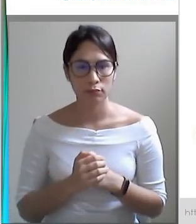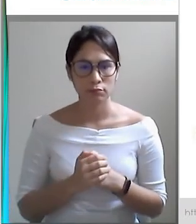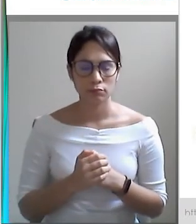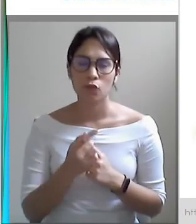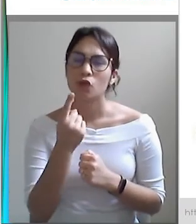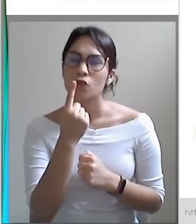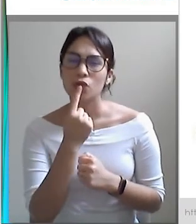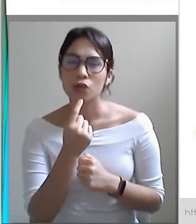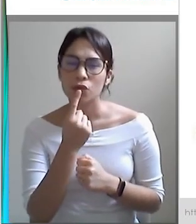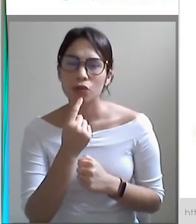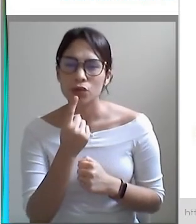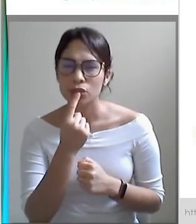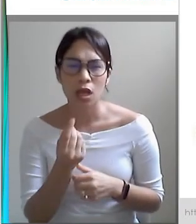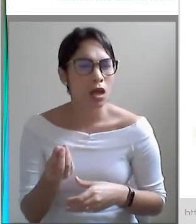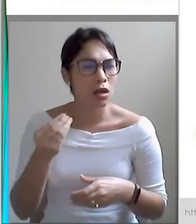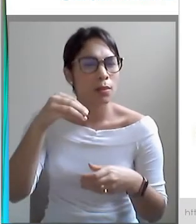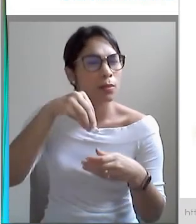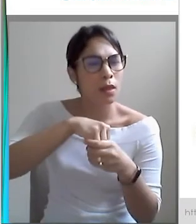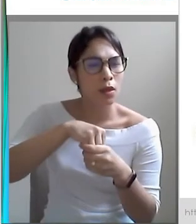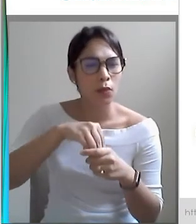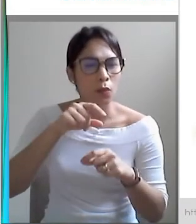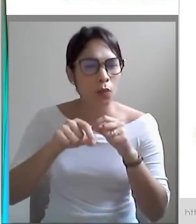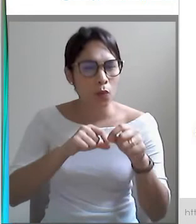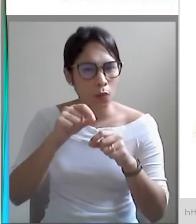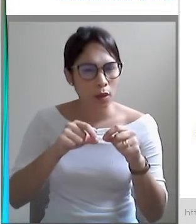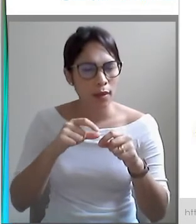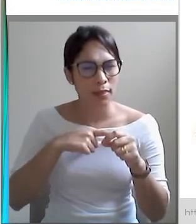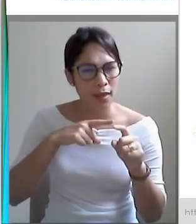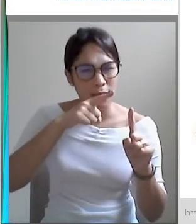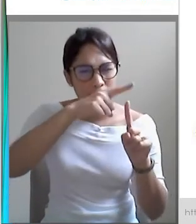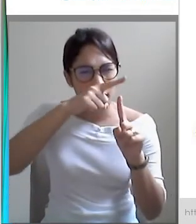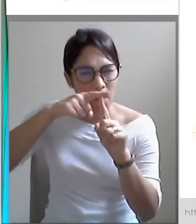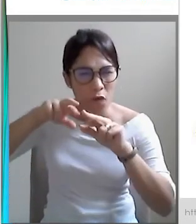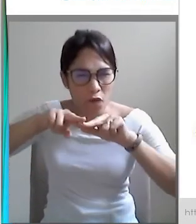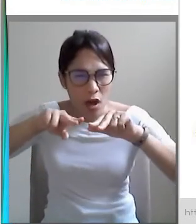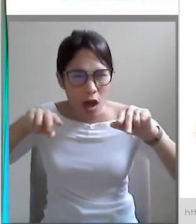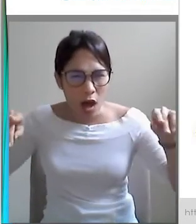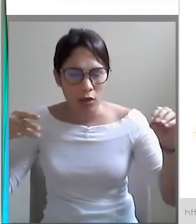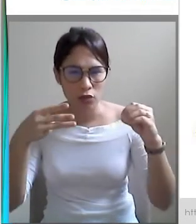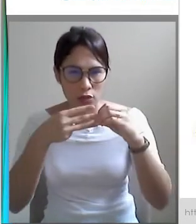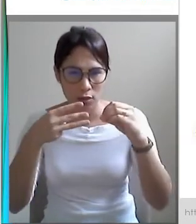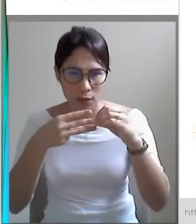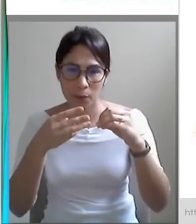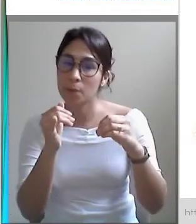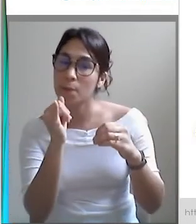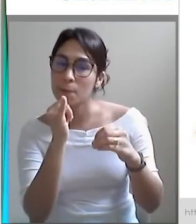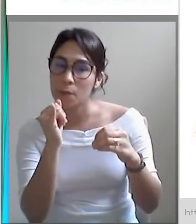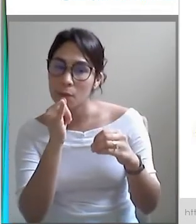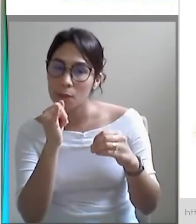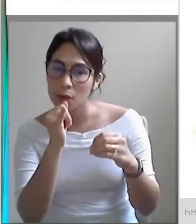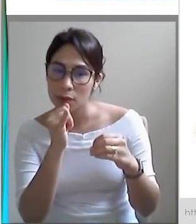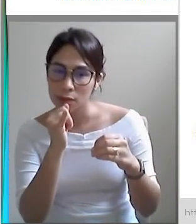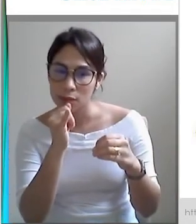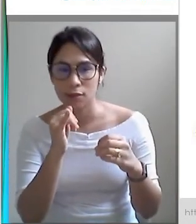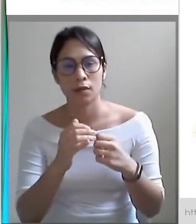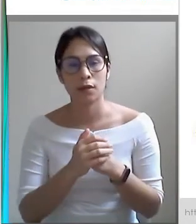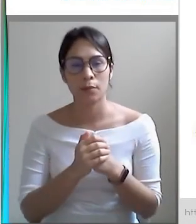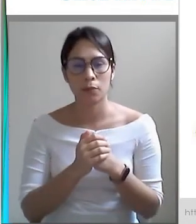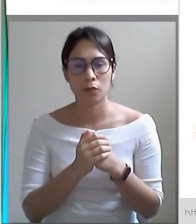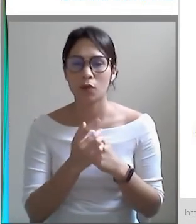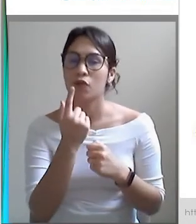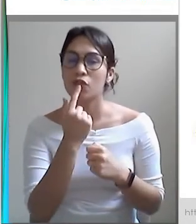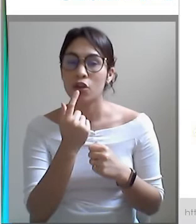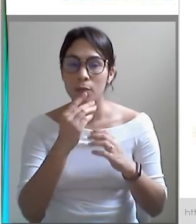O sangue é formado por vários tipos celulares, dentre os quais encontramos os eritrócitos ou